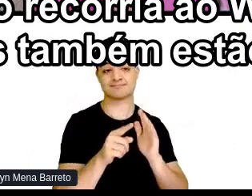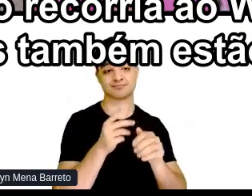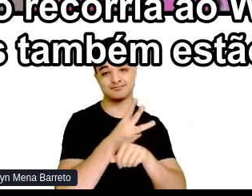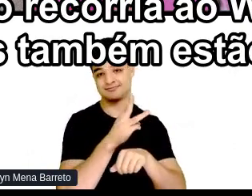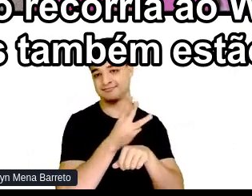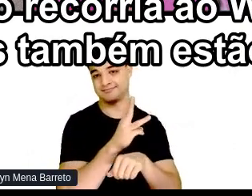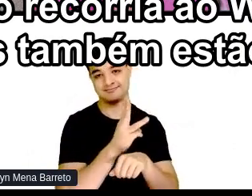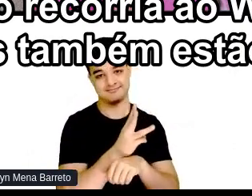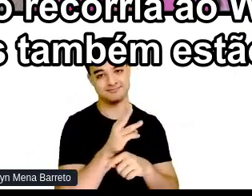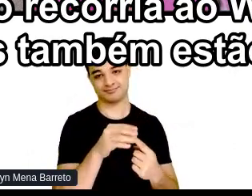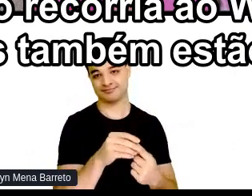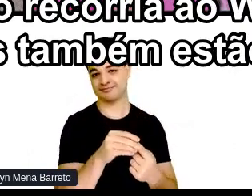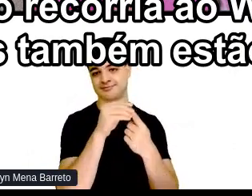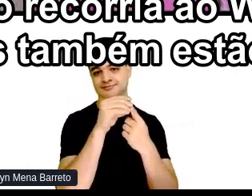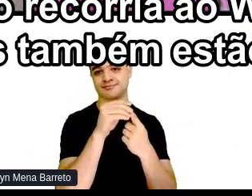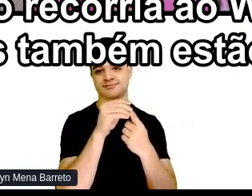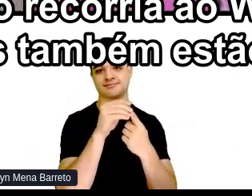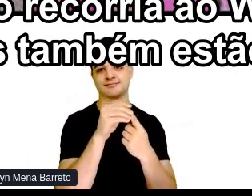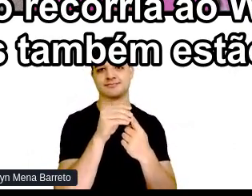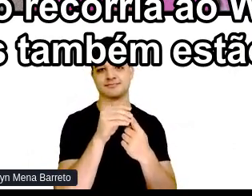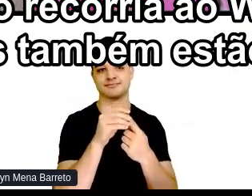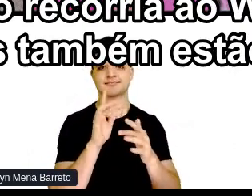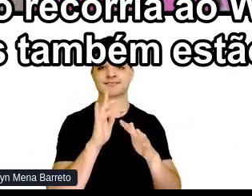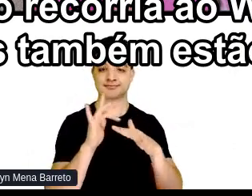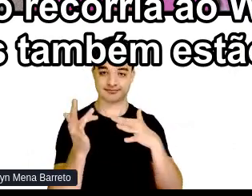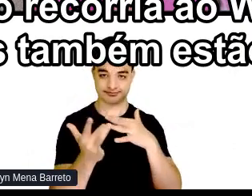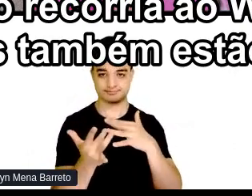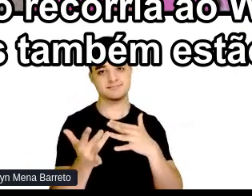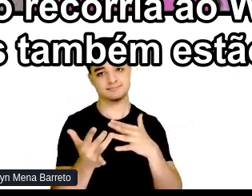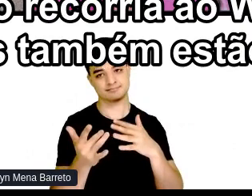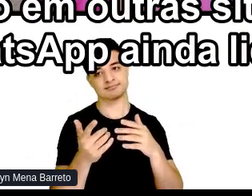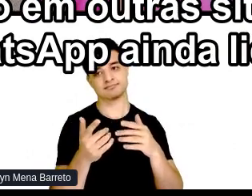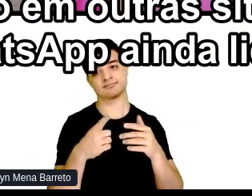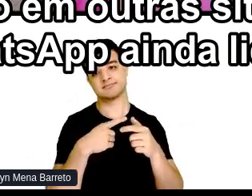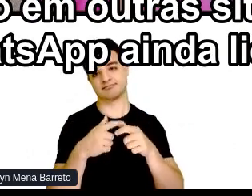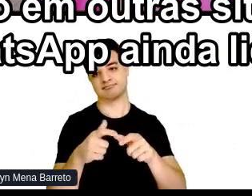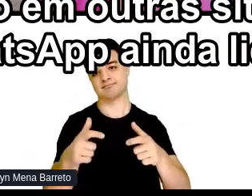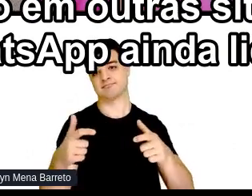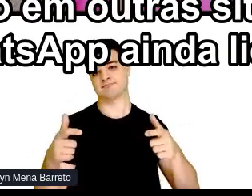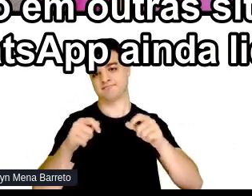dele, e por conta disso ele não faz mais compras pela internet.